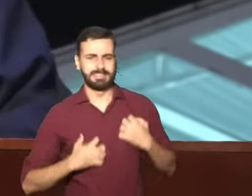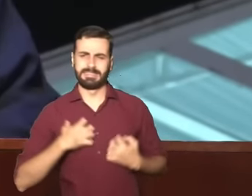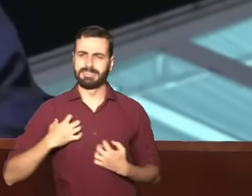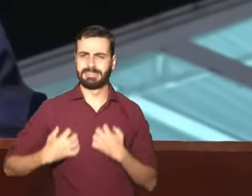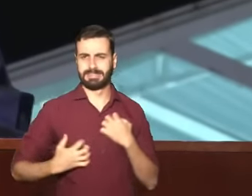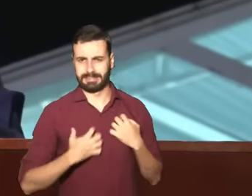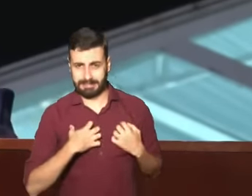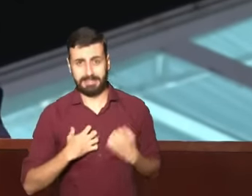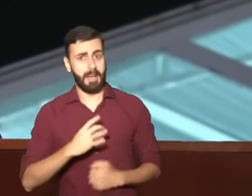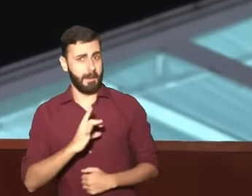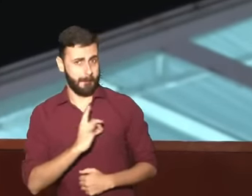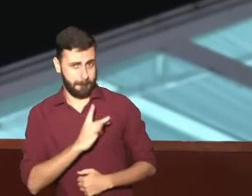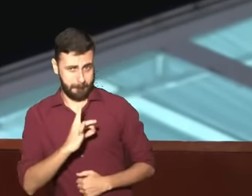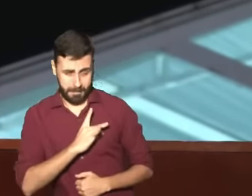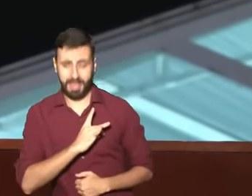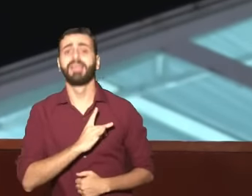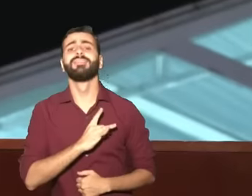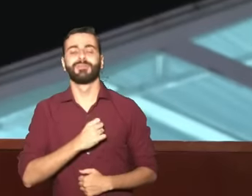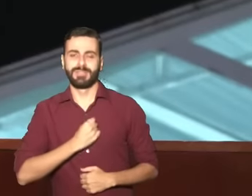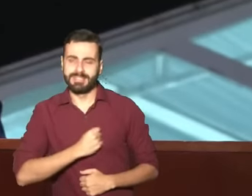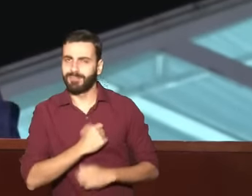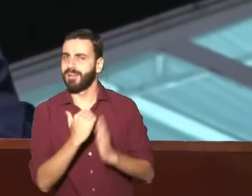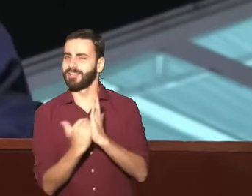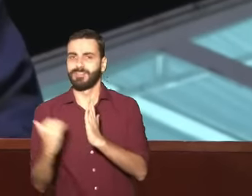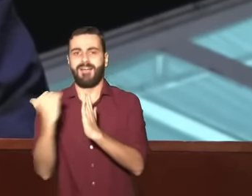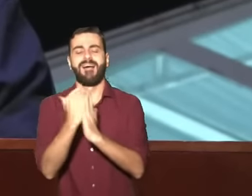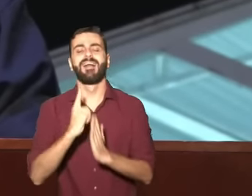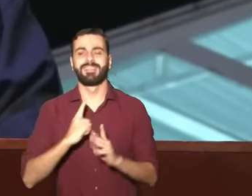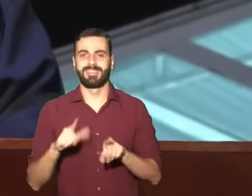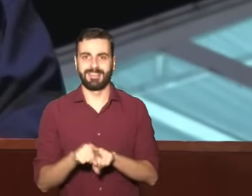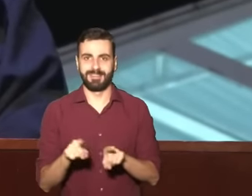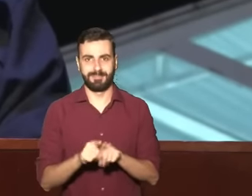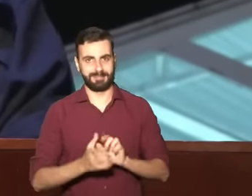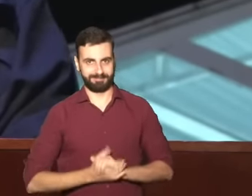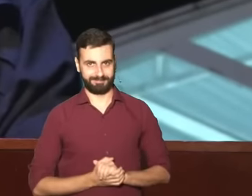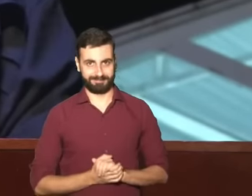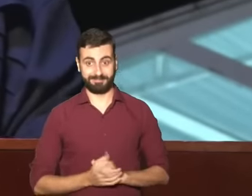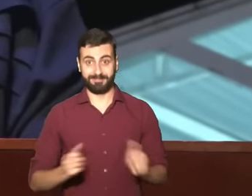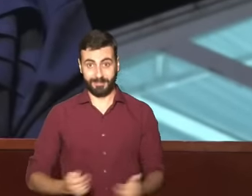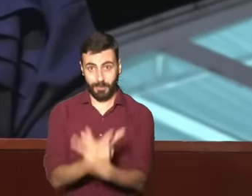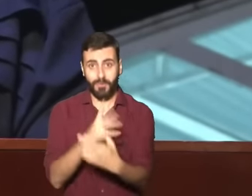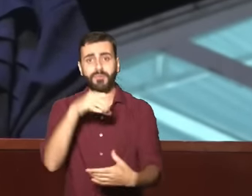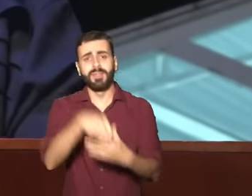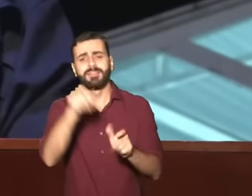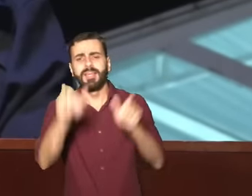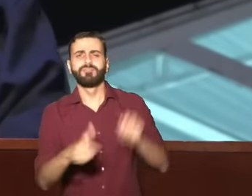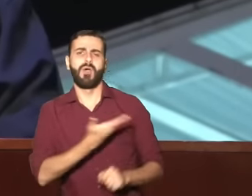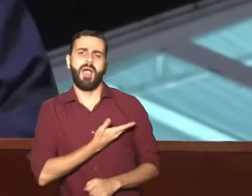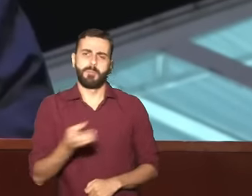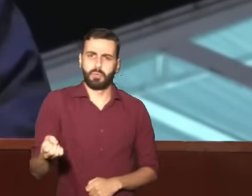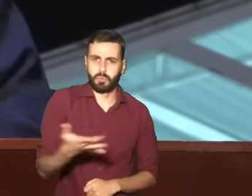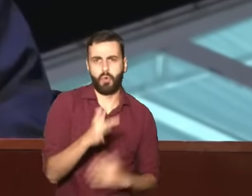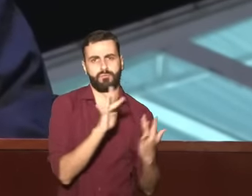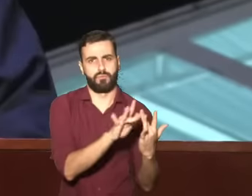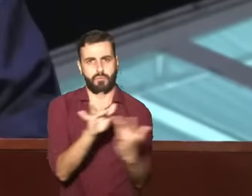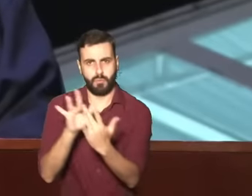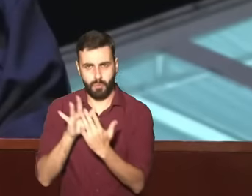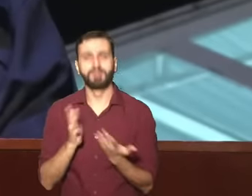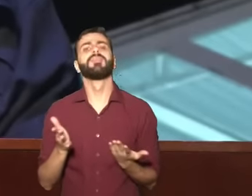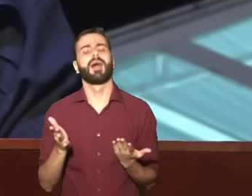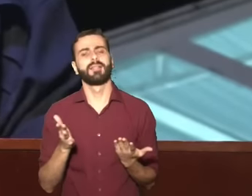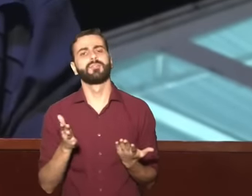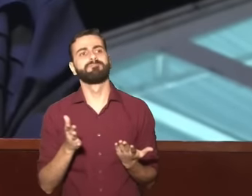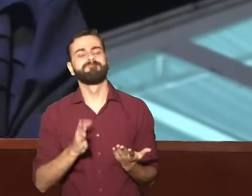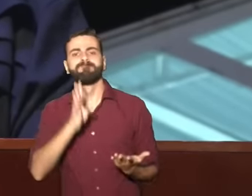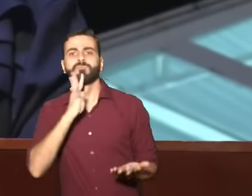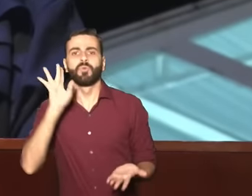angústias, medos, saudade. Aqui faríamos novas amizades,